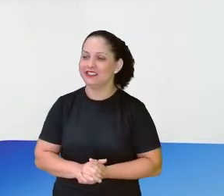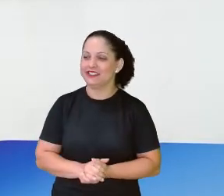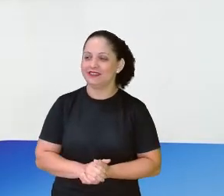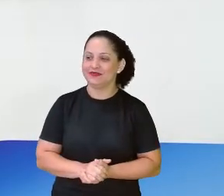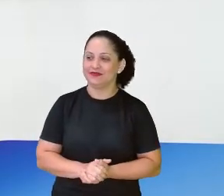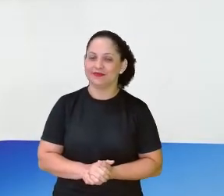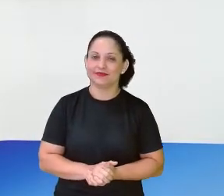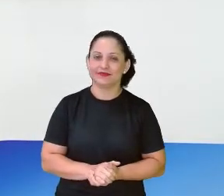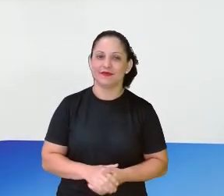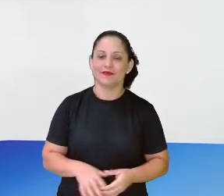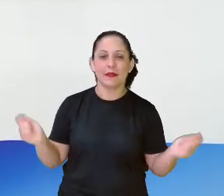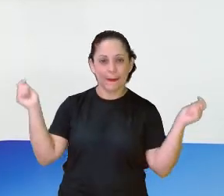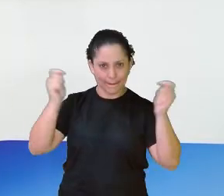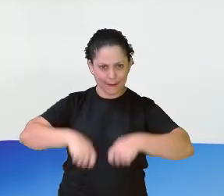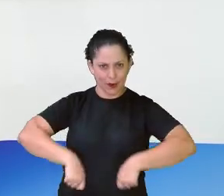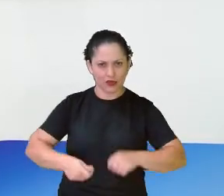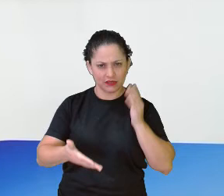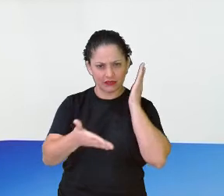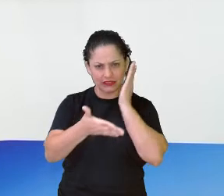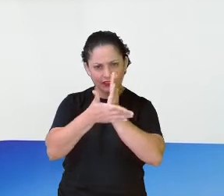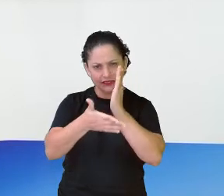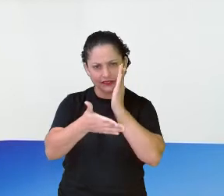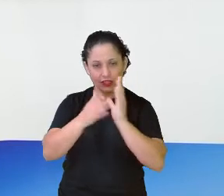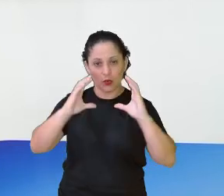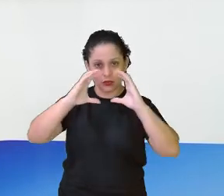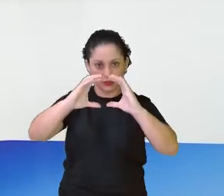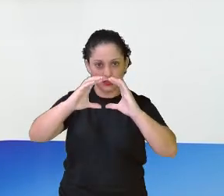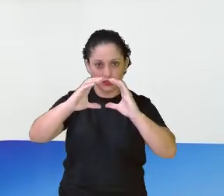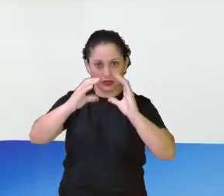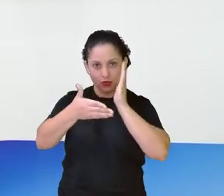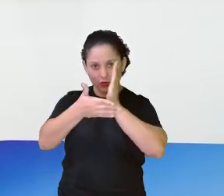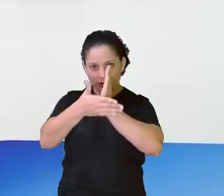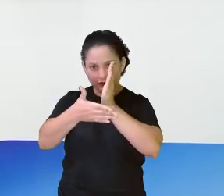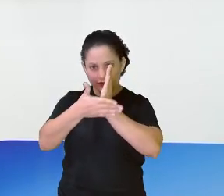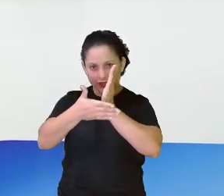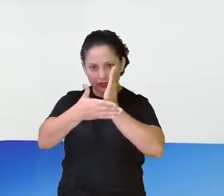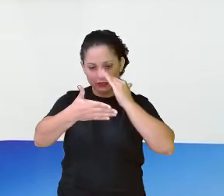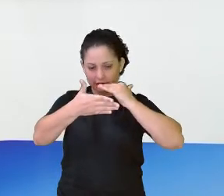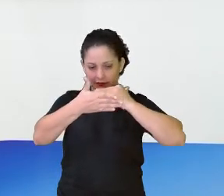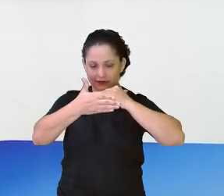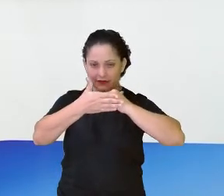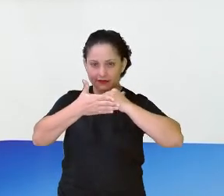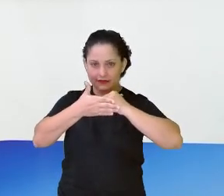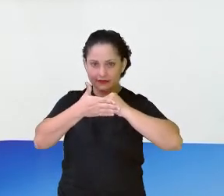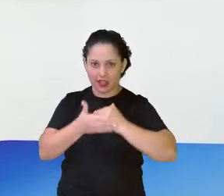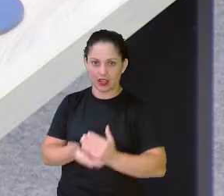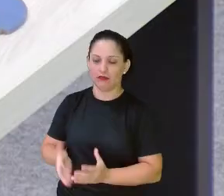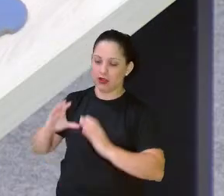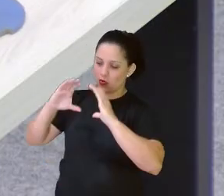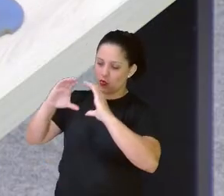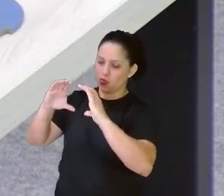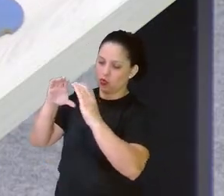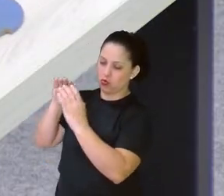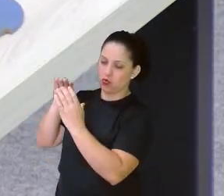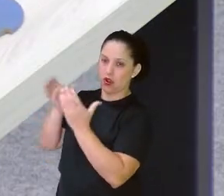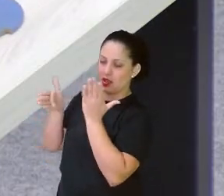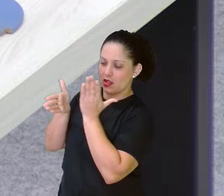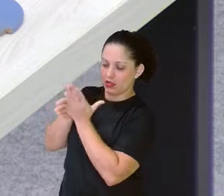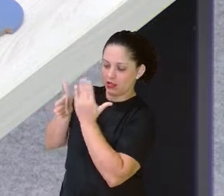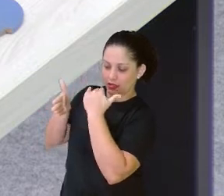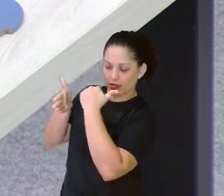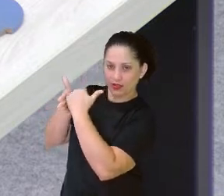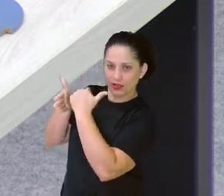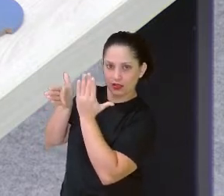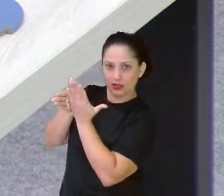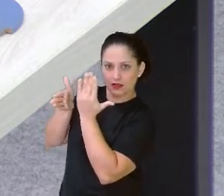posso dividir o meu inteiro em partes. É o que a gente